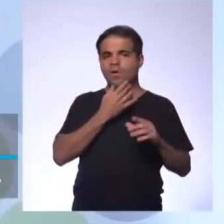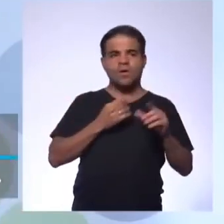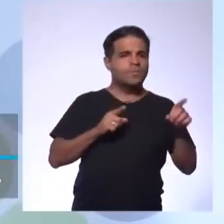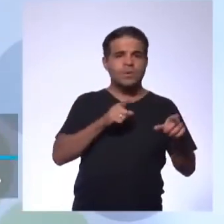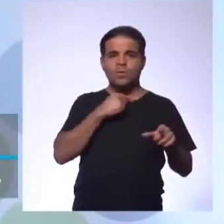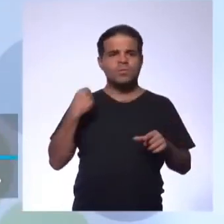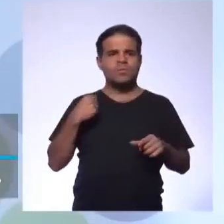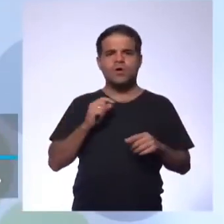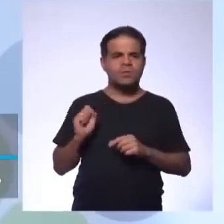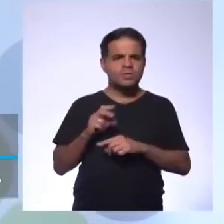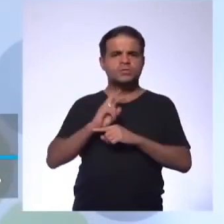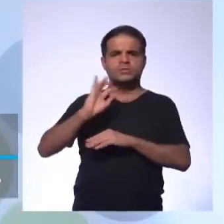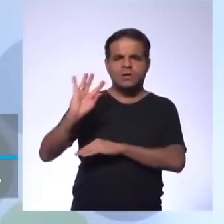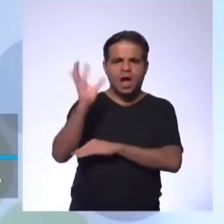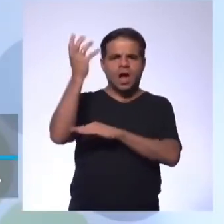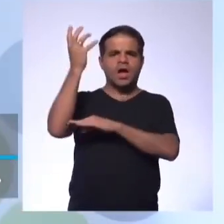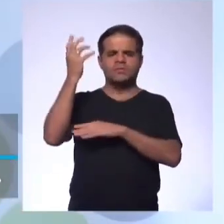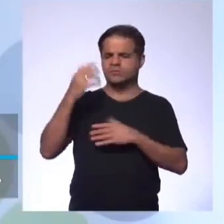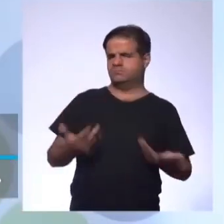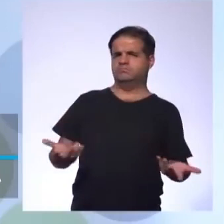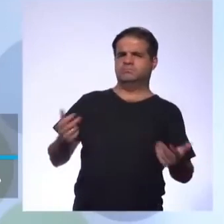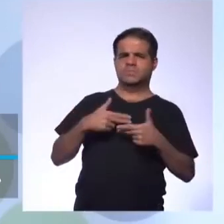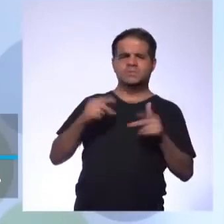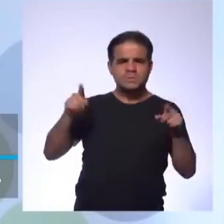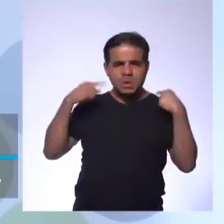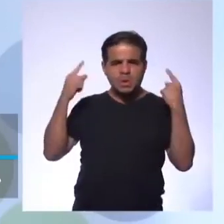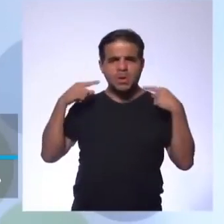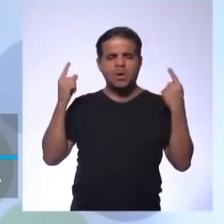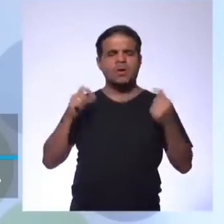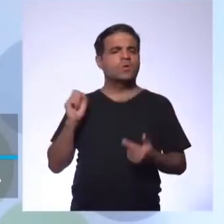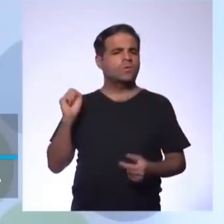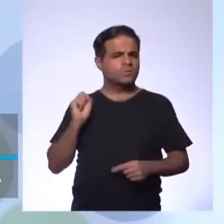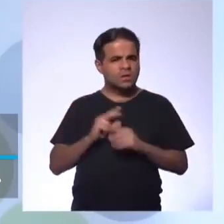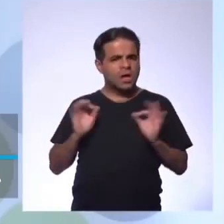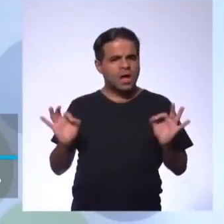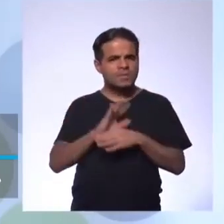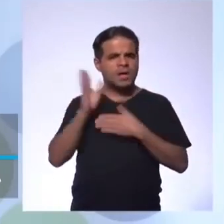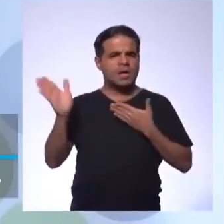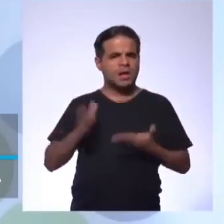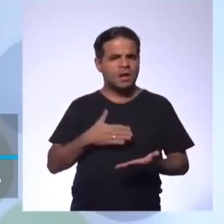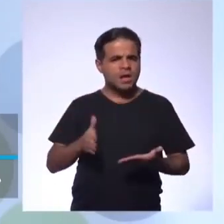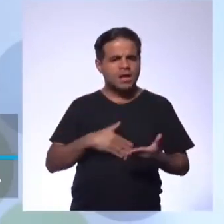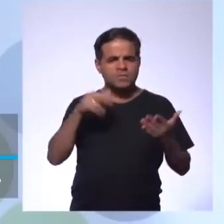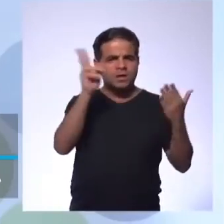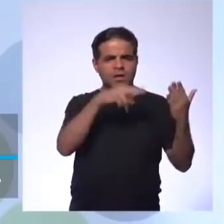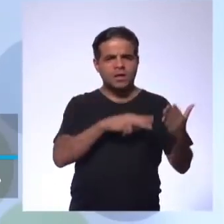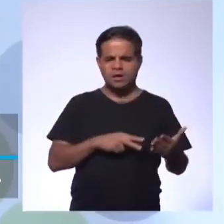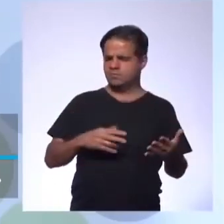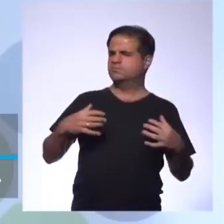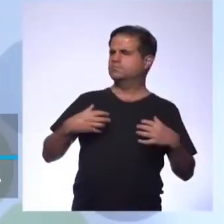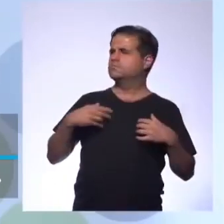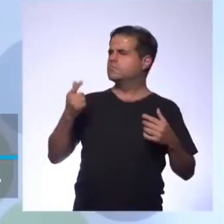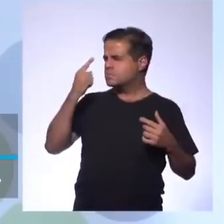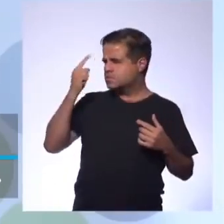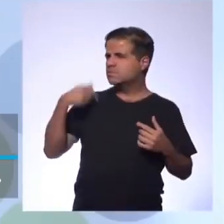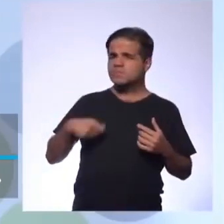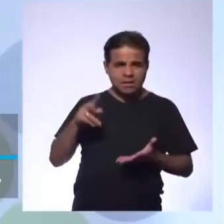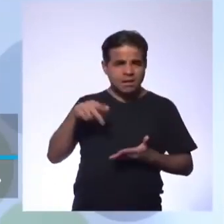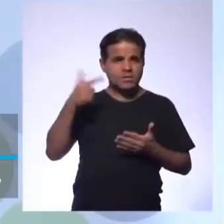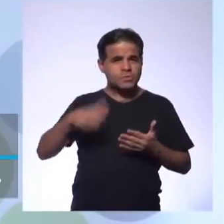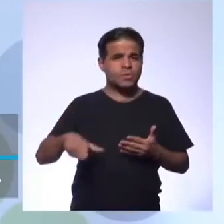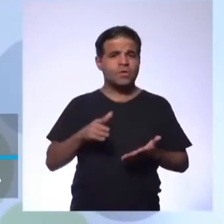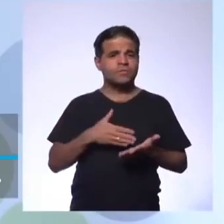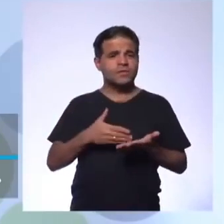não morre, ele vira árvore, coisas loucas. E aí quando eu terminei de ler o livro, eu falei, eu tenho que ler de novo.